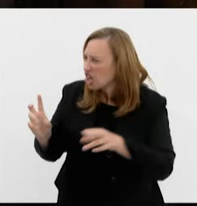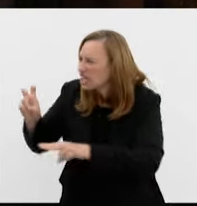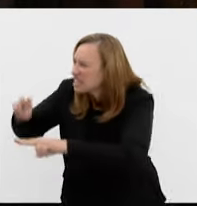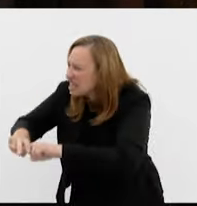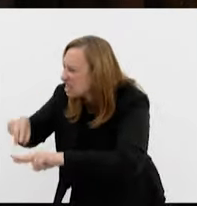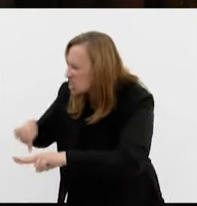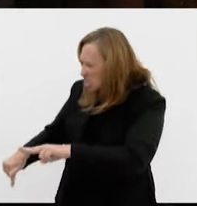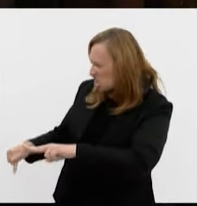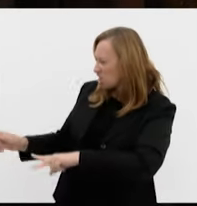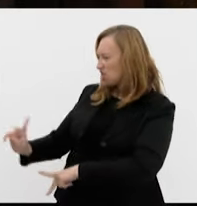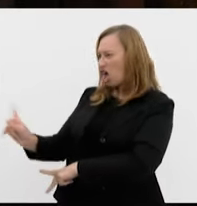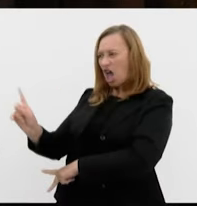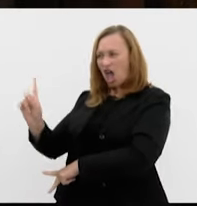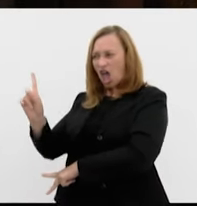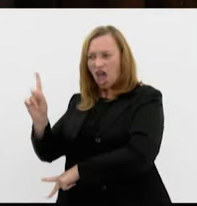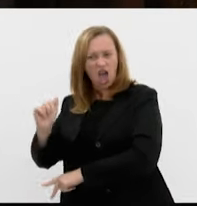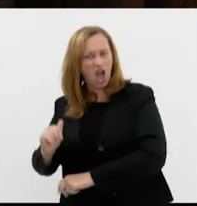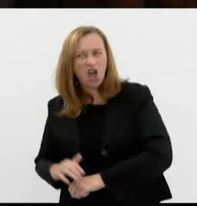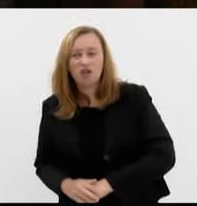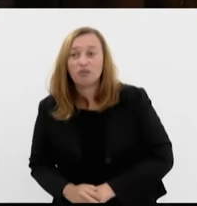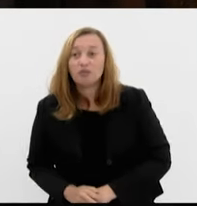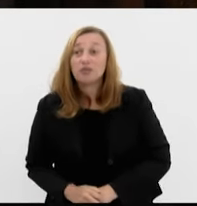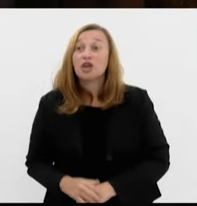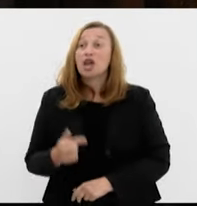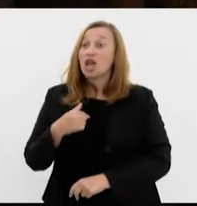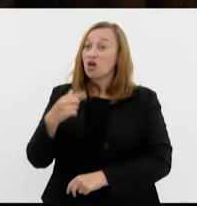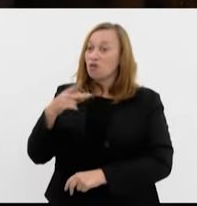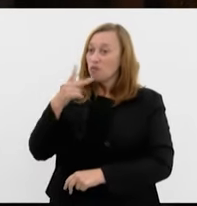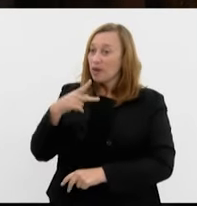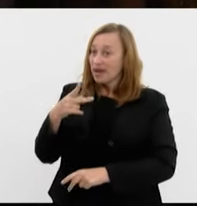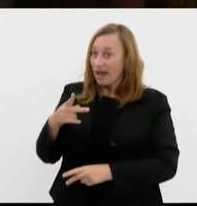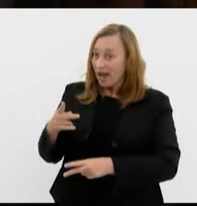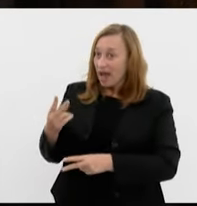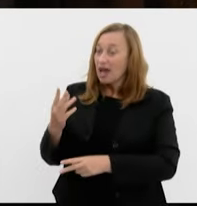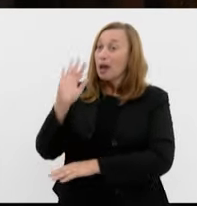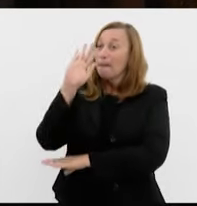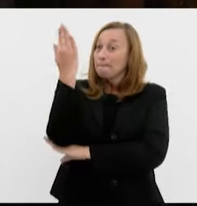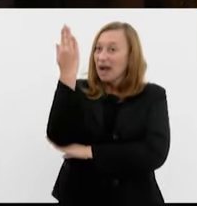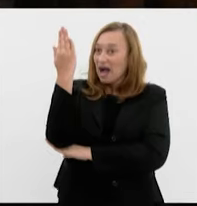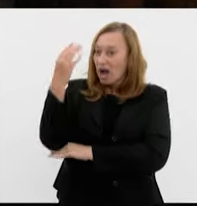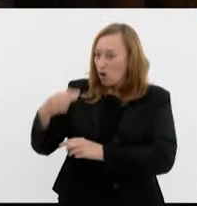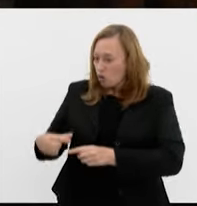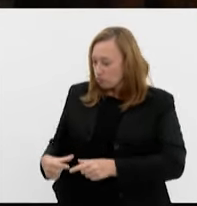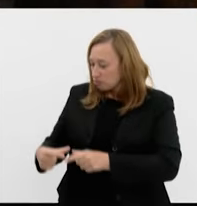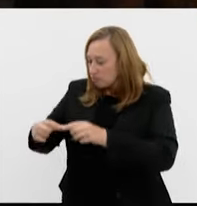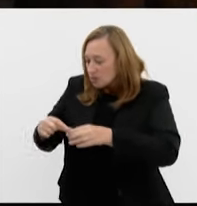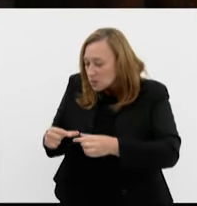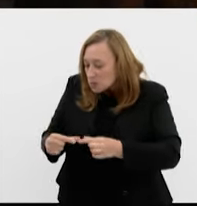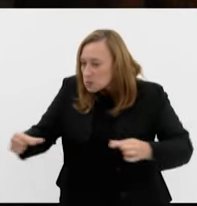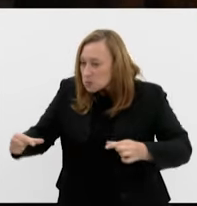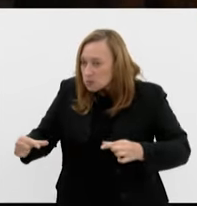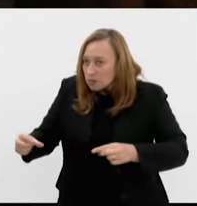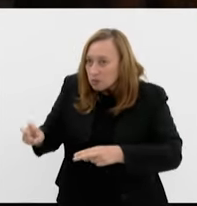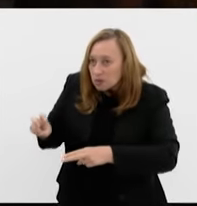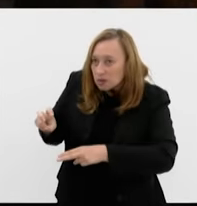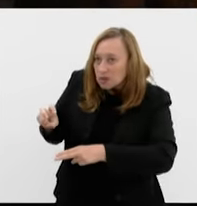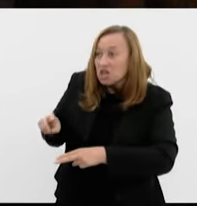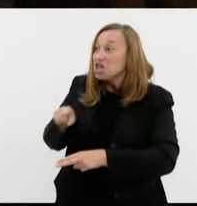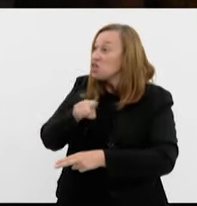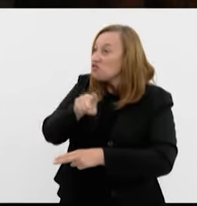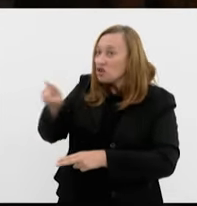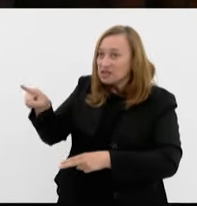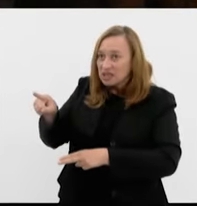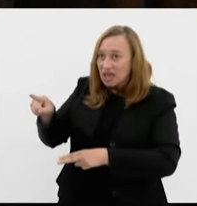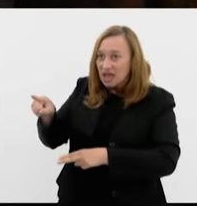acolchoada não eu vou trazer dois paus dois banquinhos dois caixotes de madeira e se vocês têm